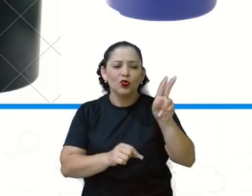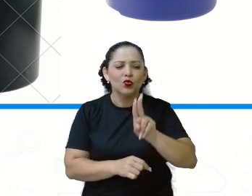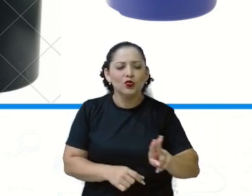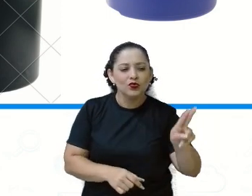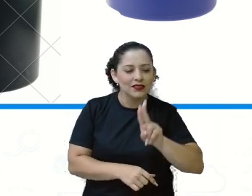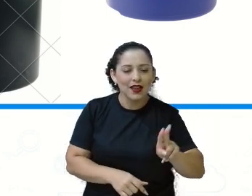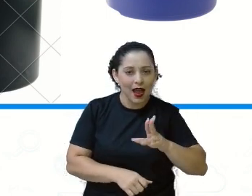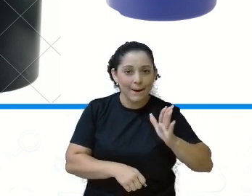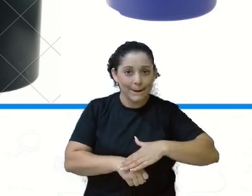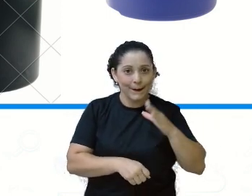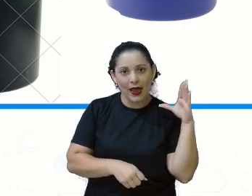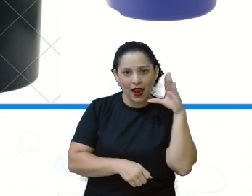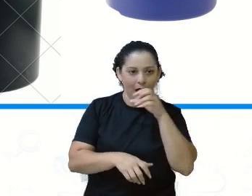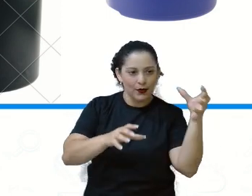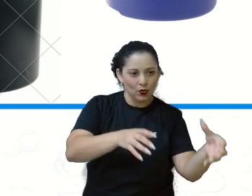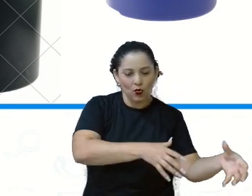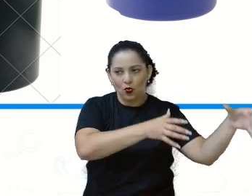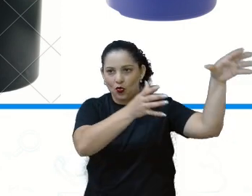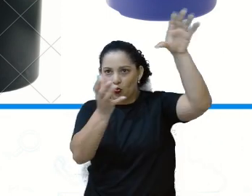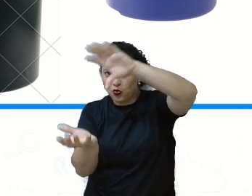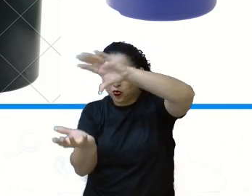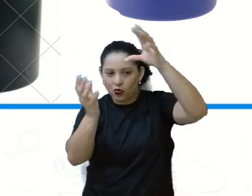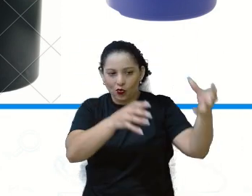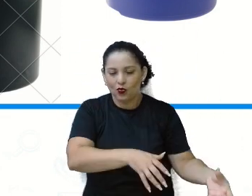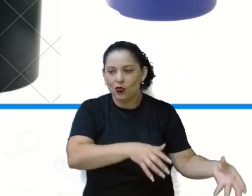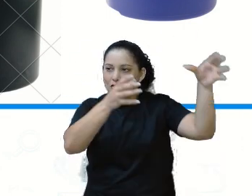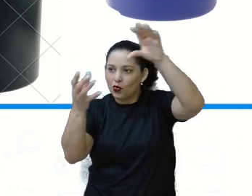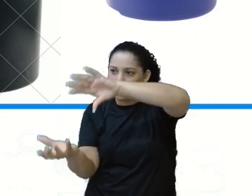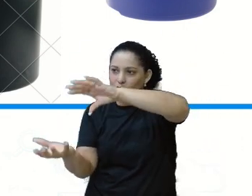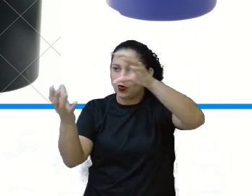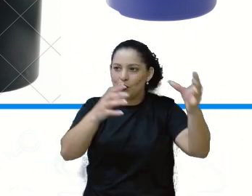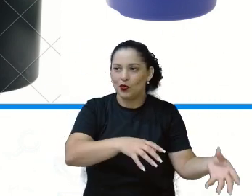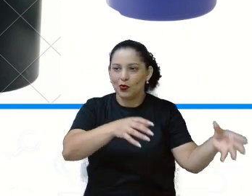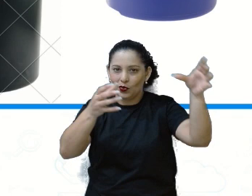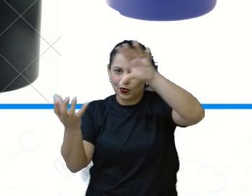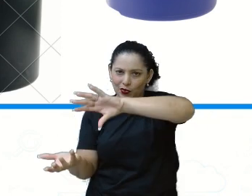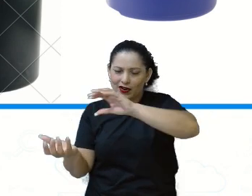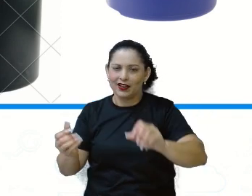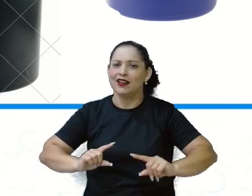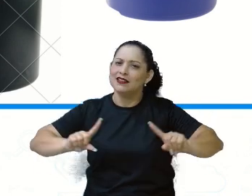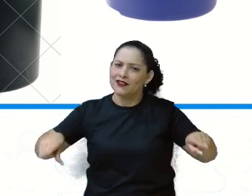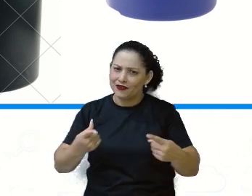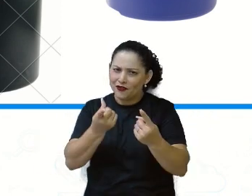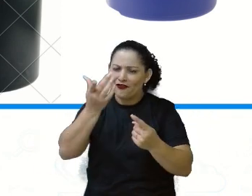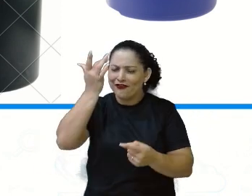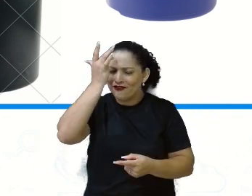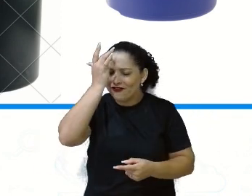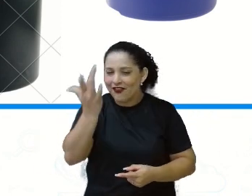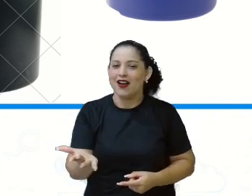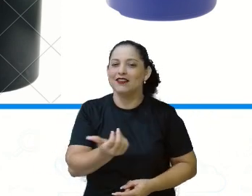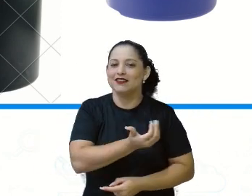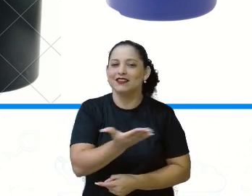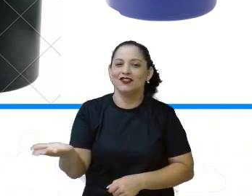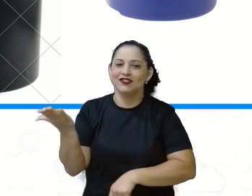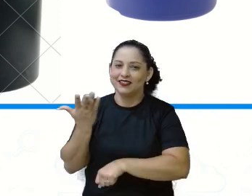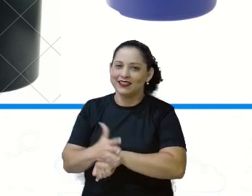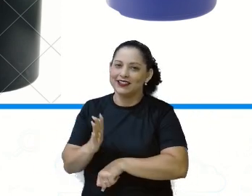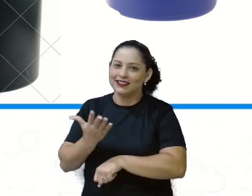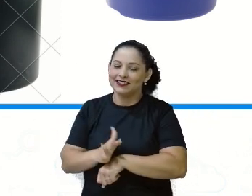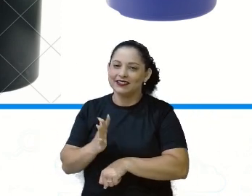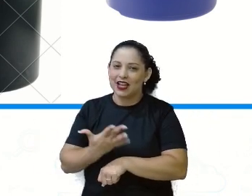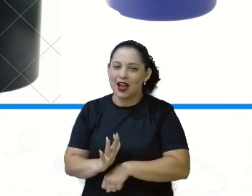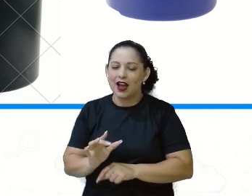encherá mais rápido o seu aquário? Desafio fácil, para vocês exercitarem essa questão